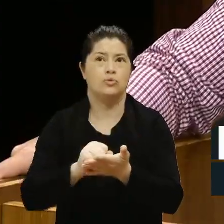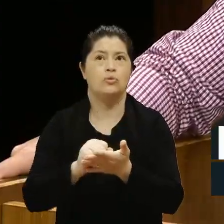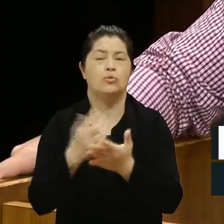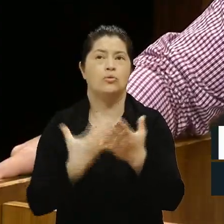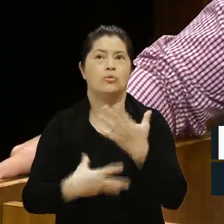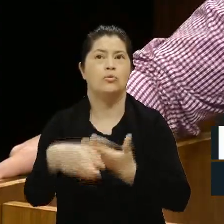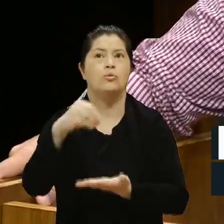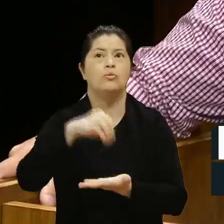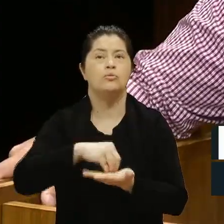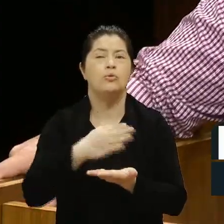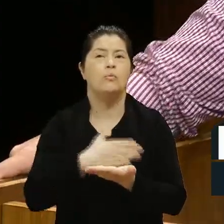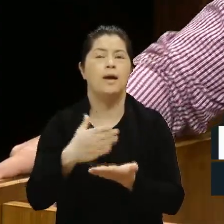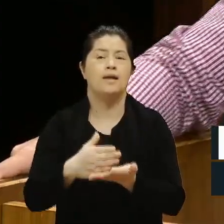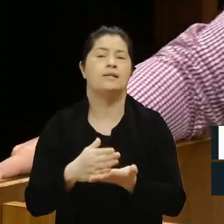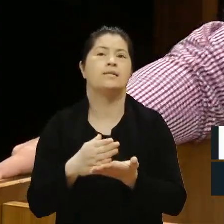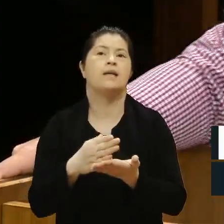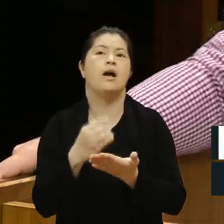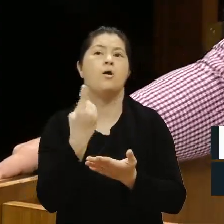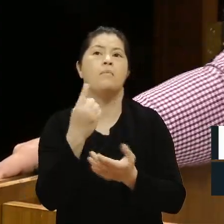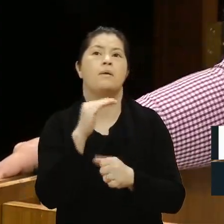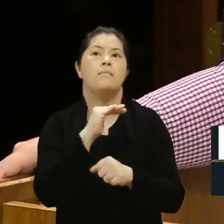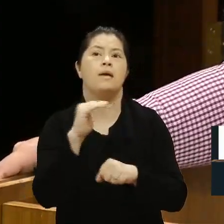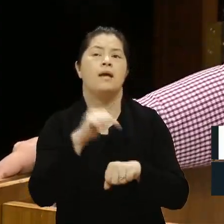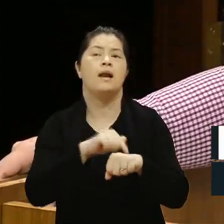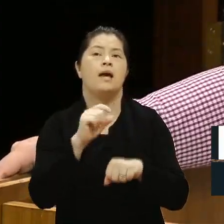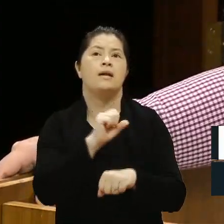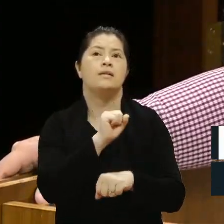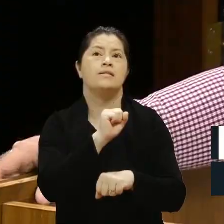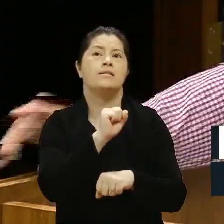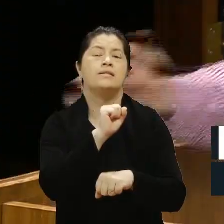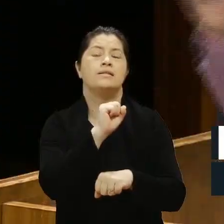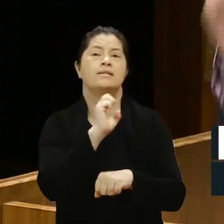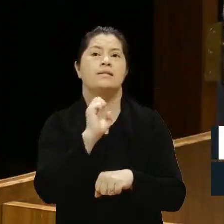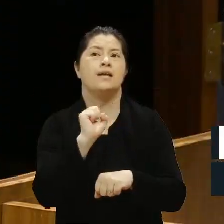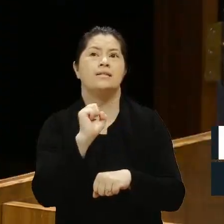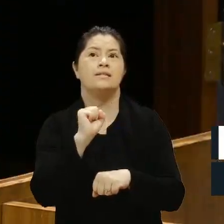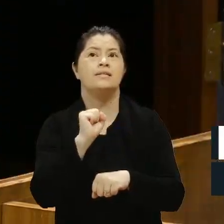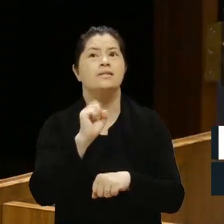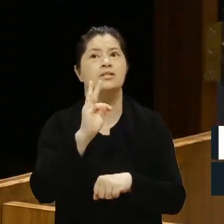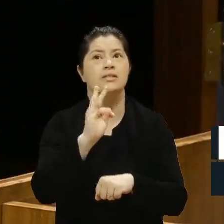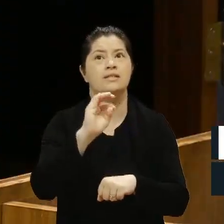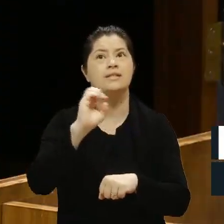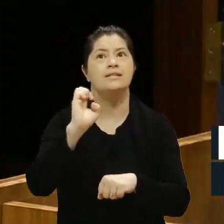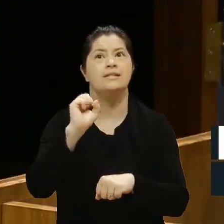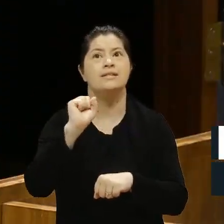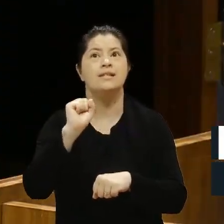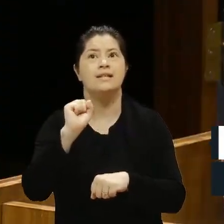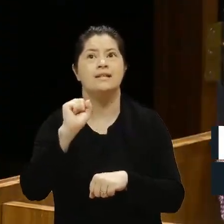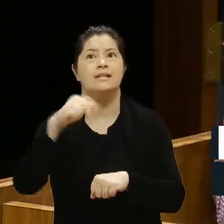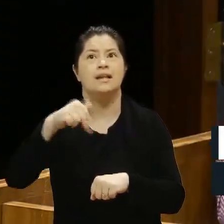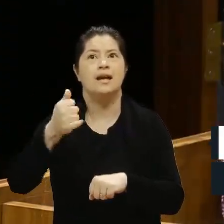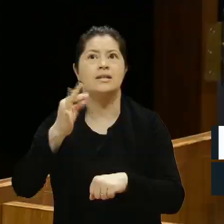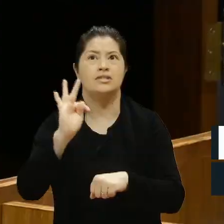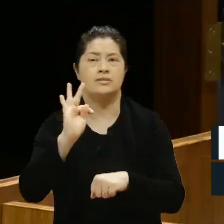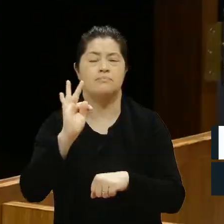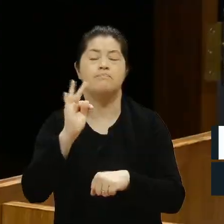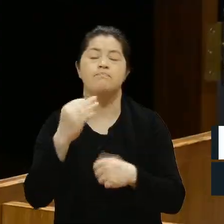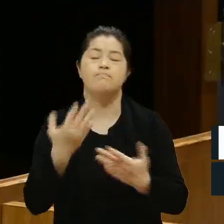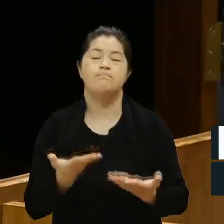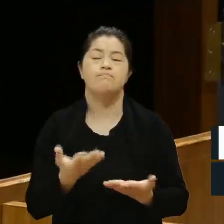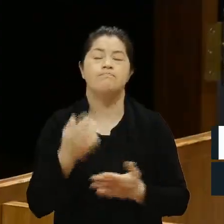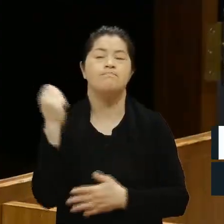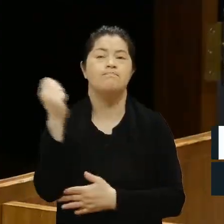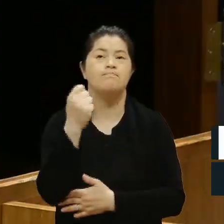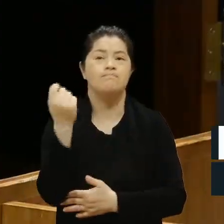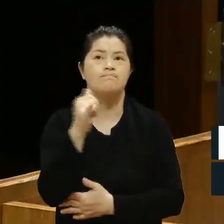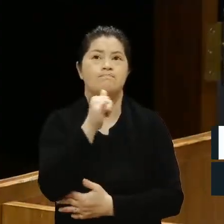às 13h30 lá no SEST Senat. Infelizmente, gaúchos e